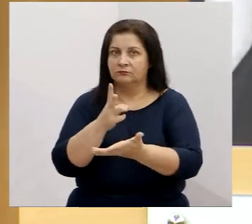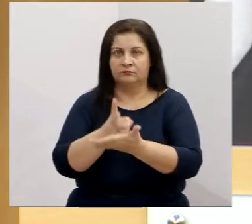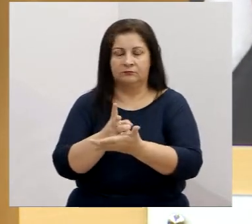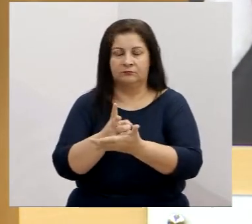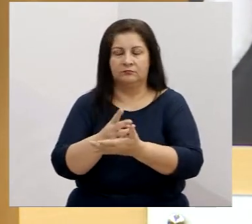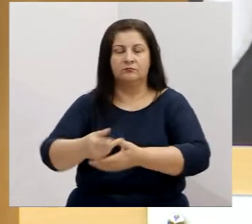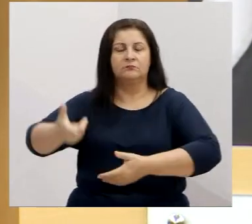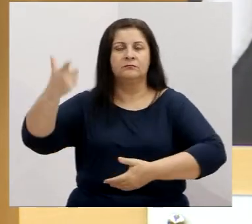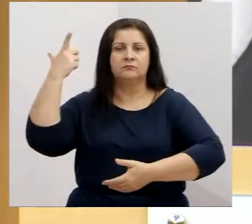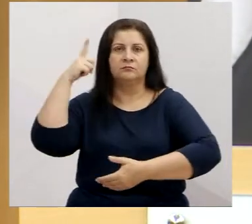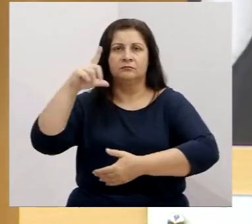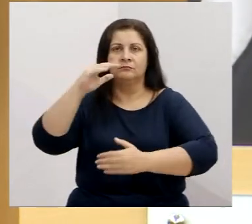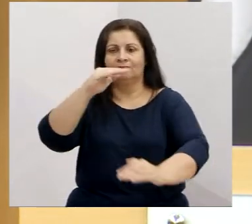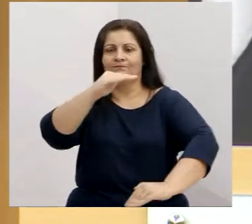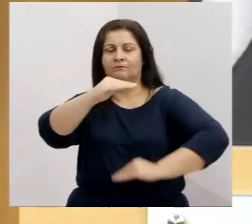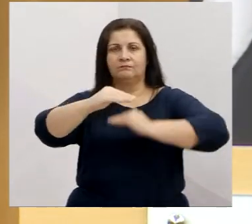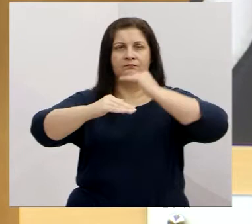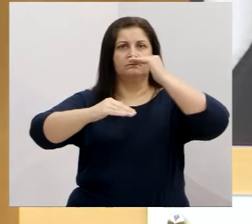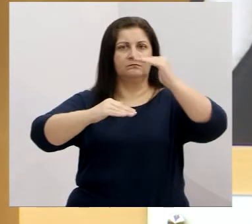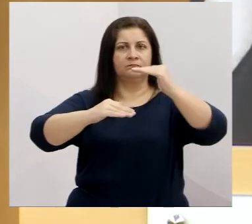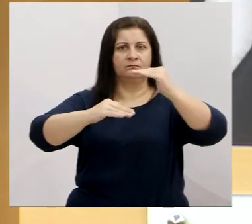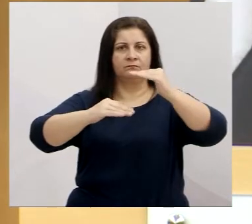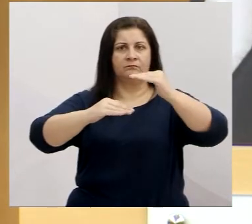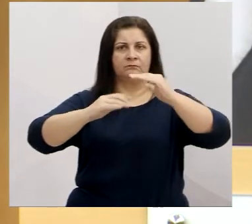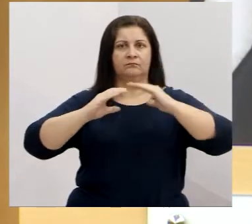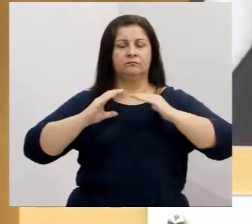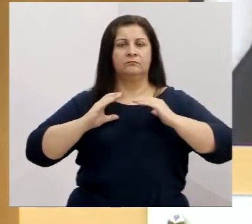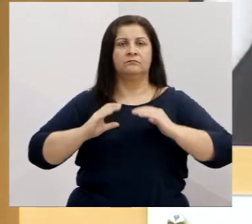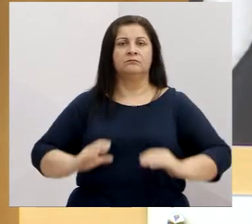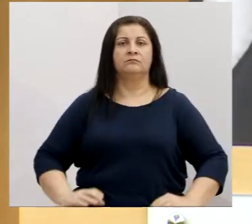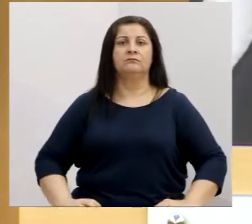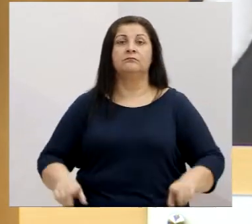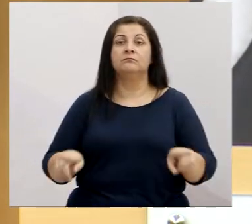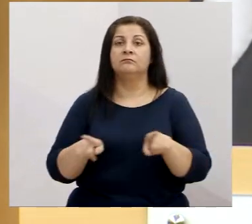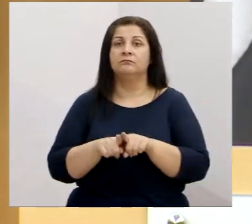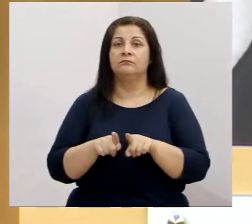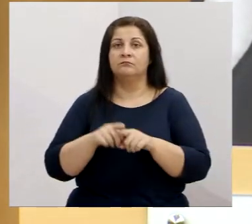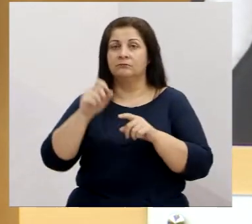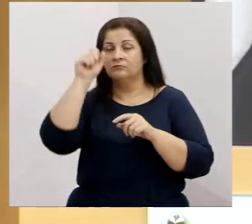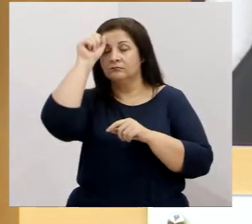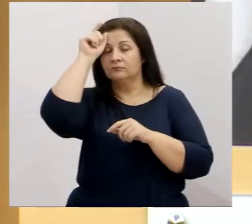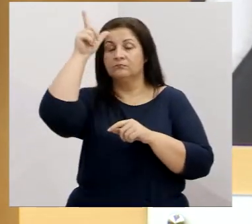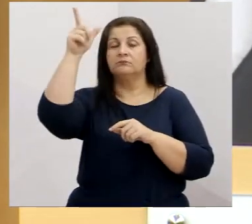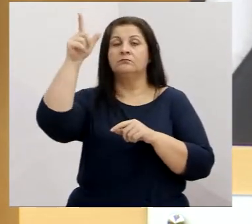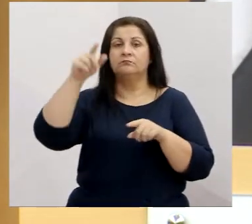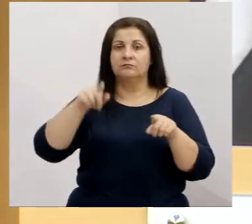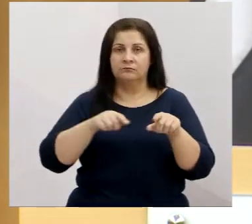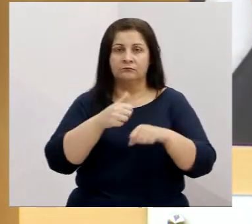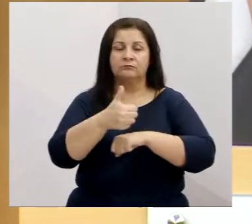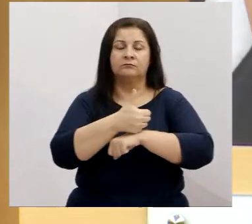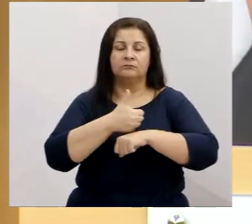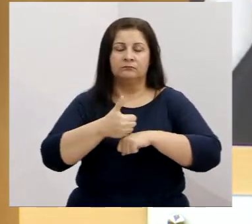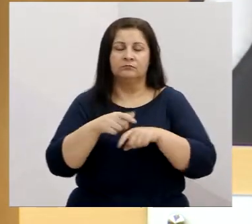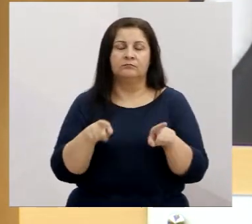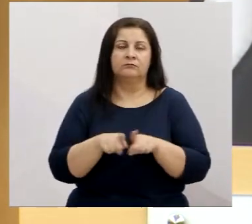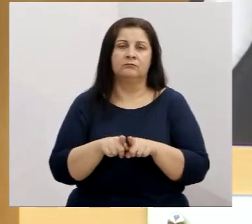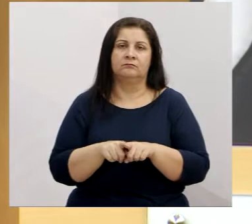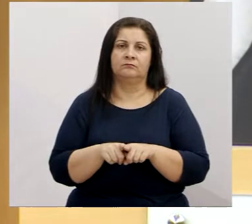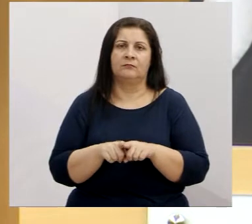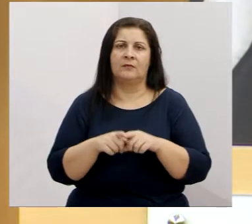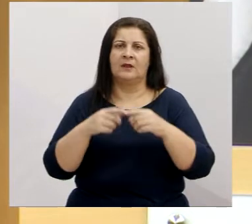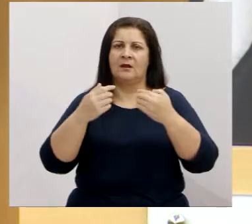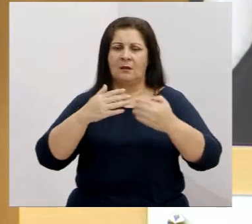superação de padrões de comportamento e de cultura e no campo profissional vamos